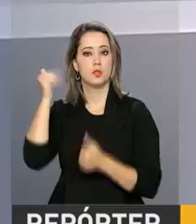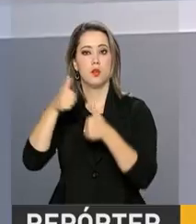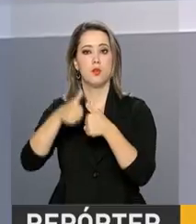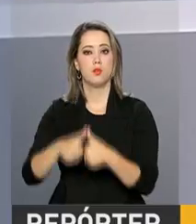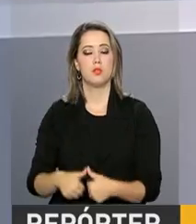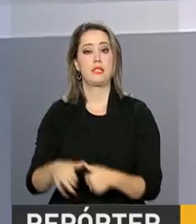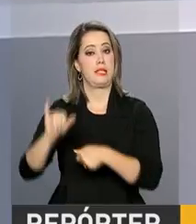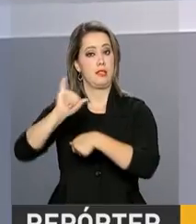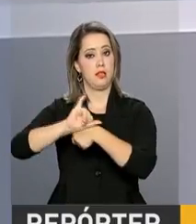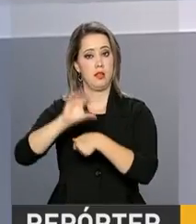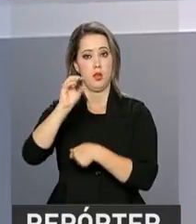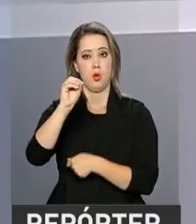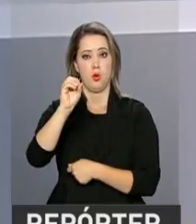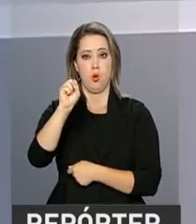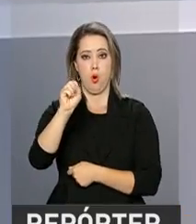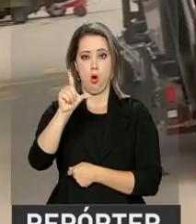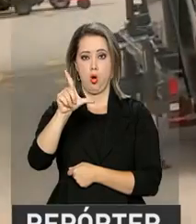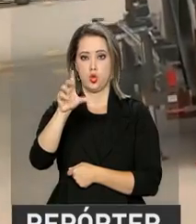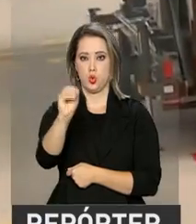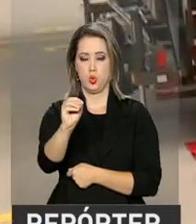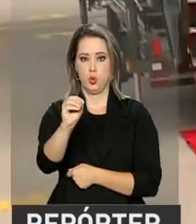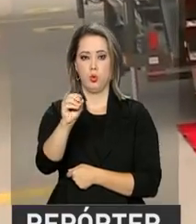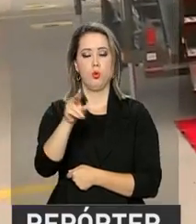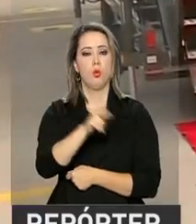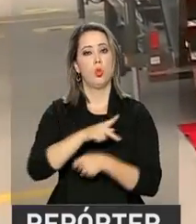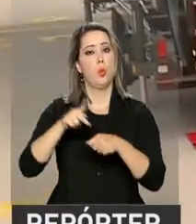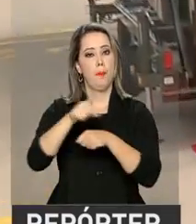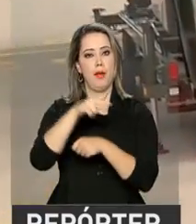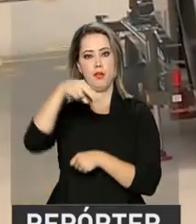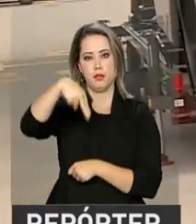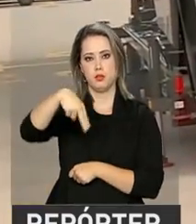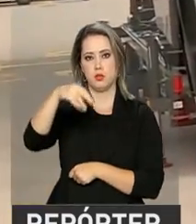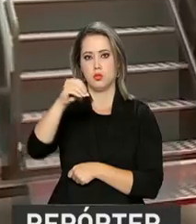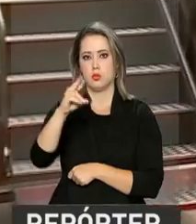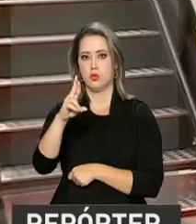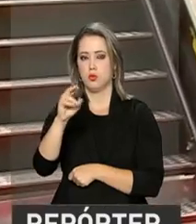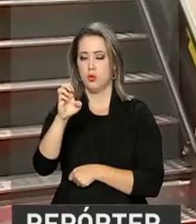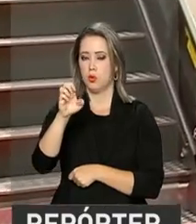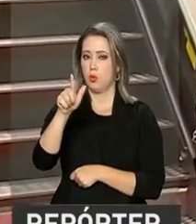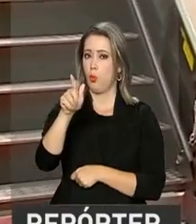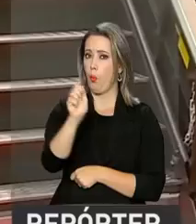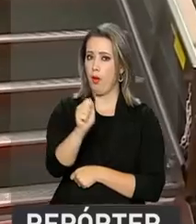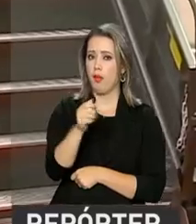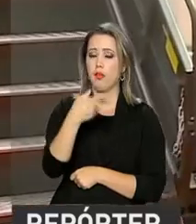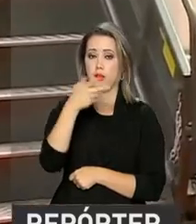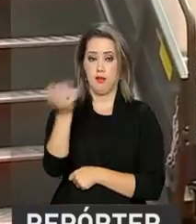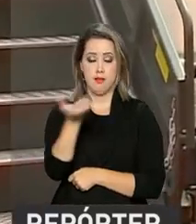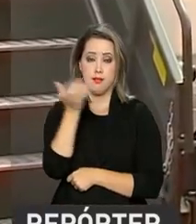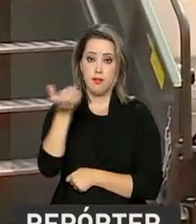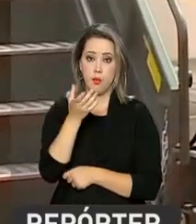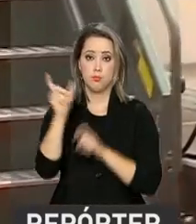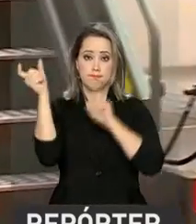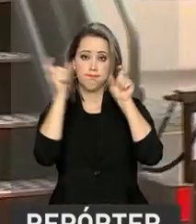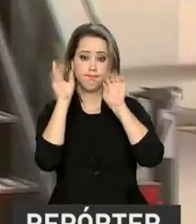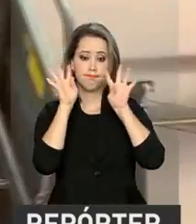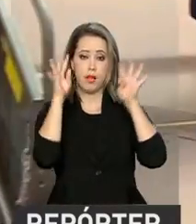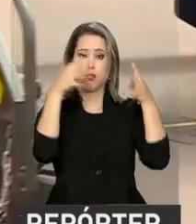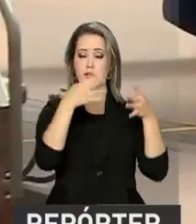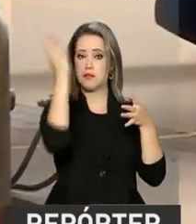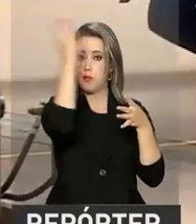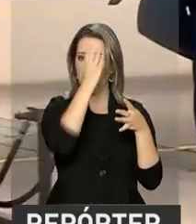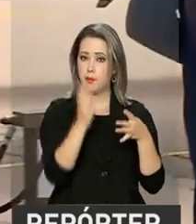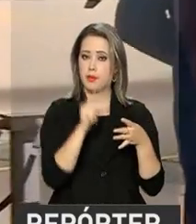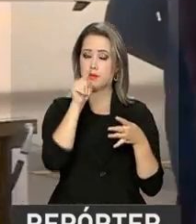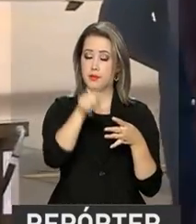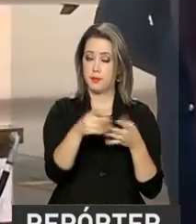em oslo na noruega ele chegou ao país com o objetivo de atrair mais investimentos para o brasil a noruega é uma